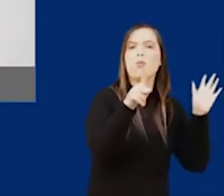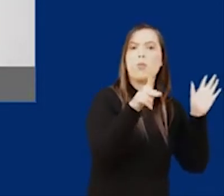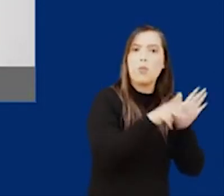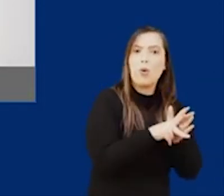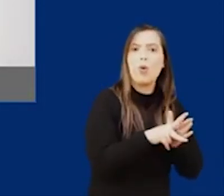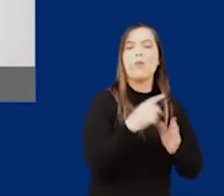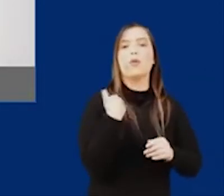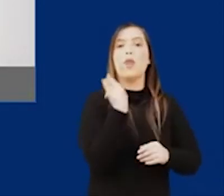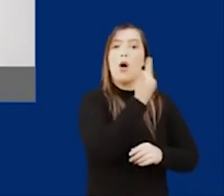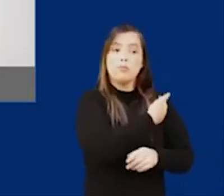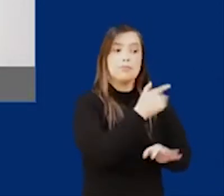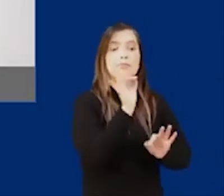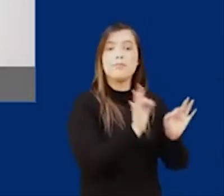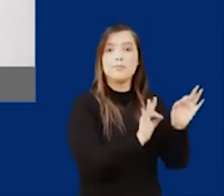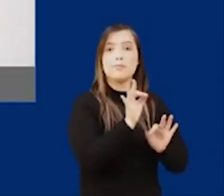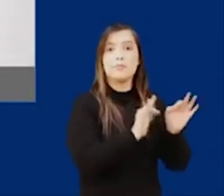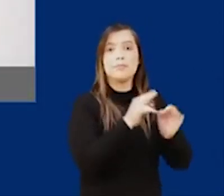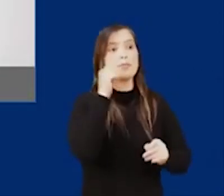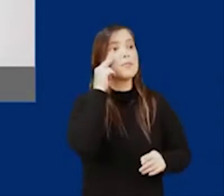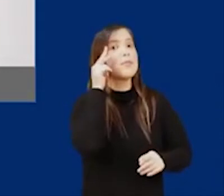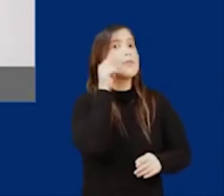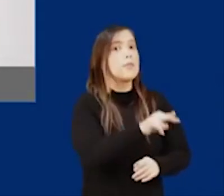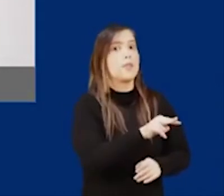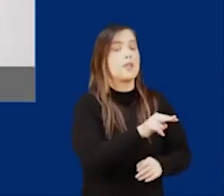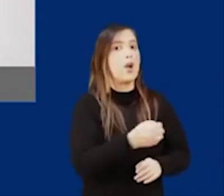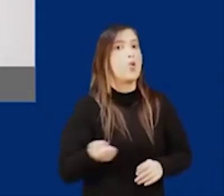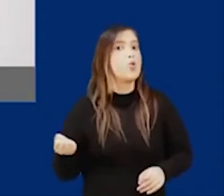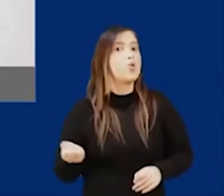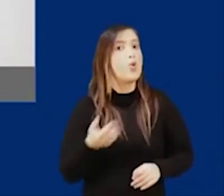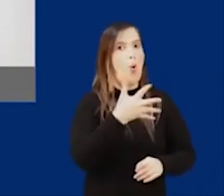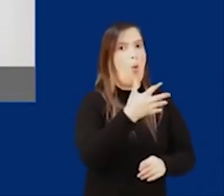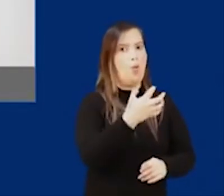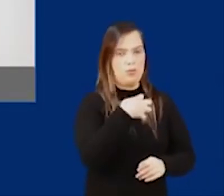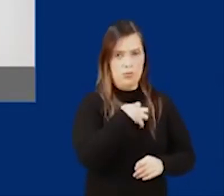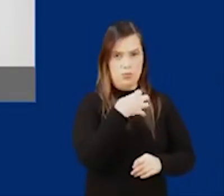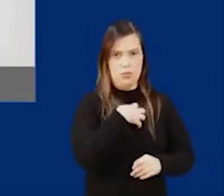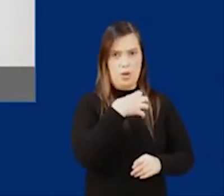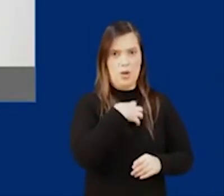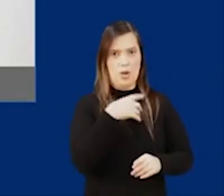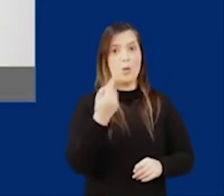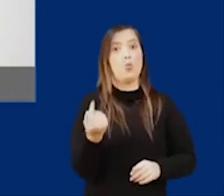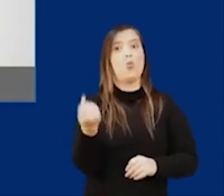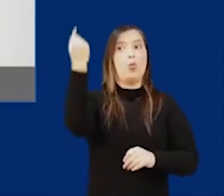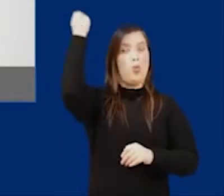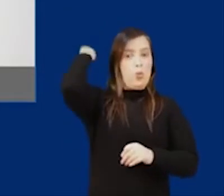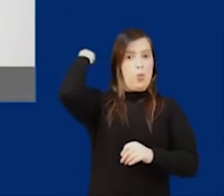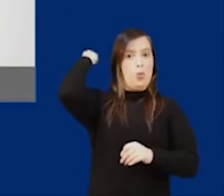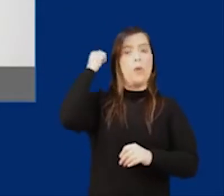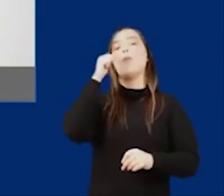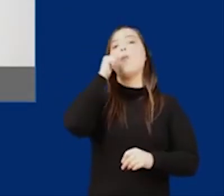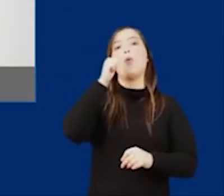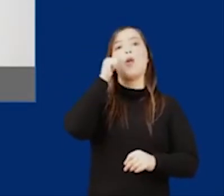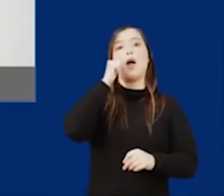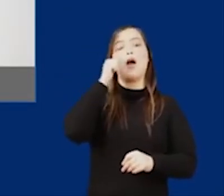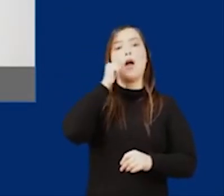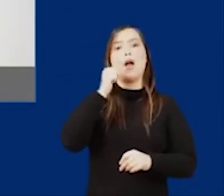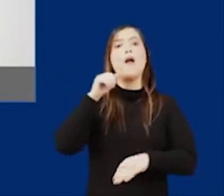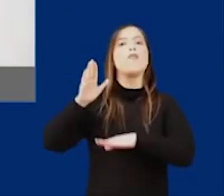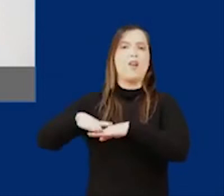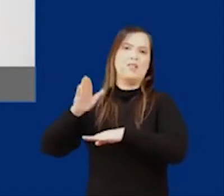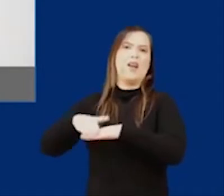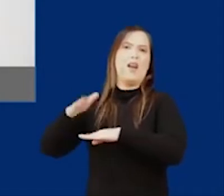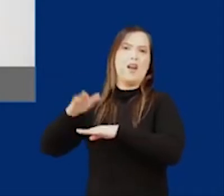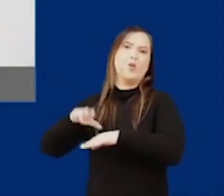está preparando ela para olhar novas formas de fazer o que as mulheres que vieram antes dela estão fazendo